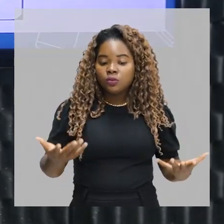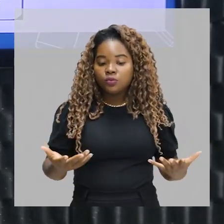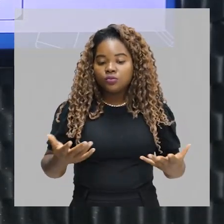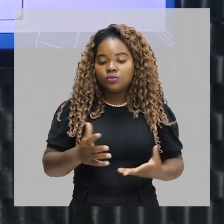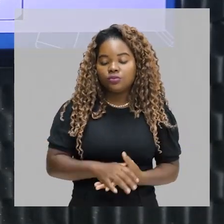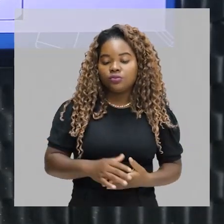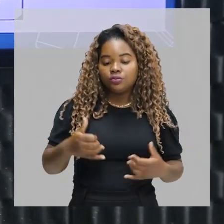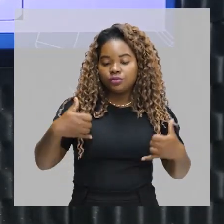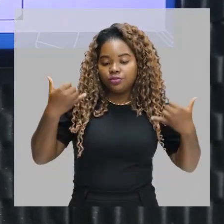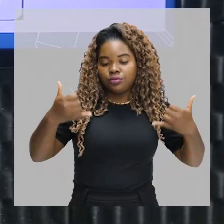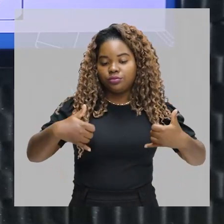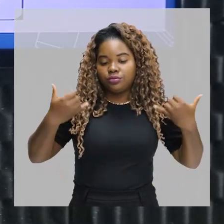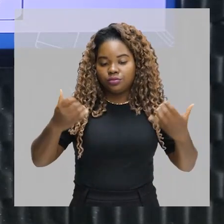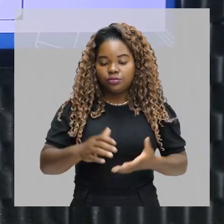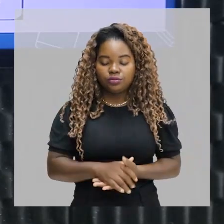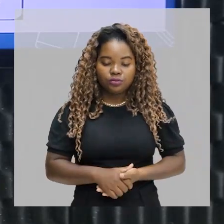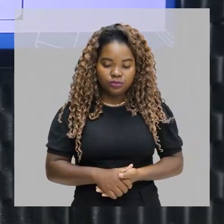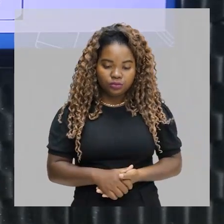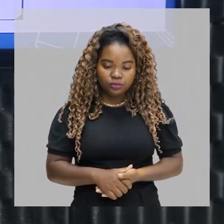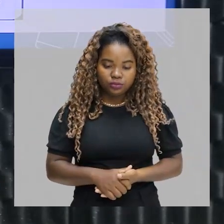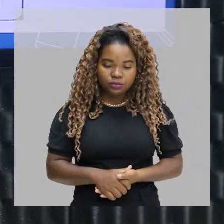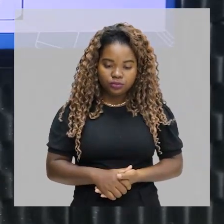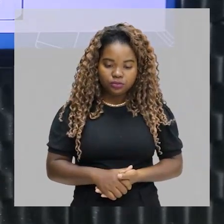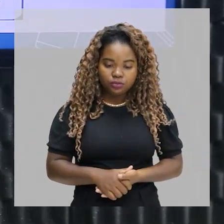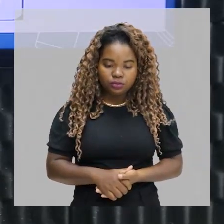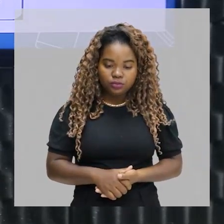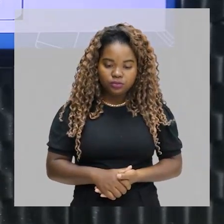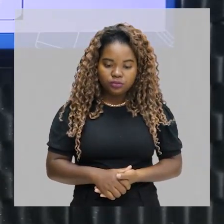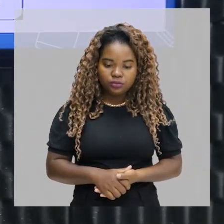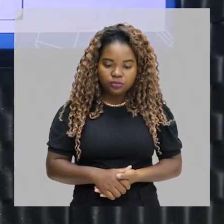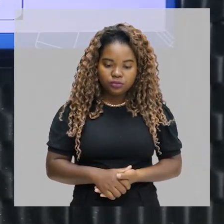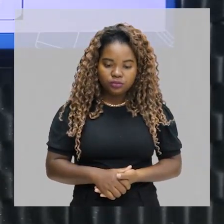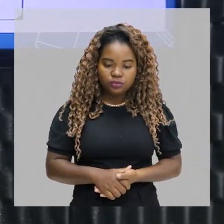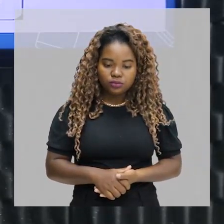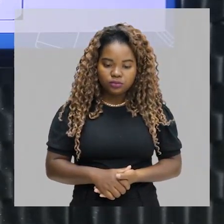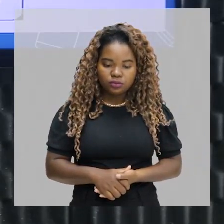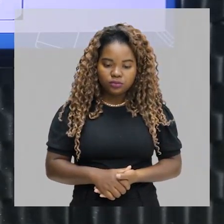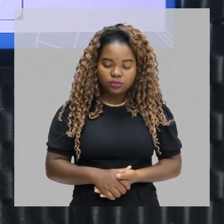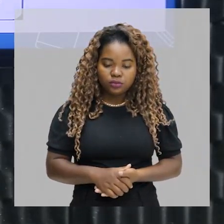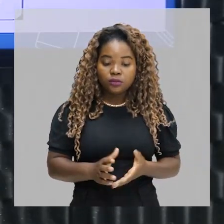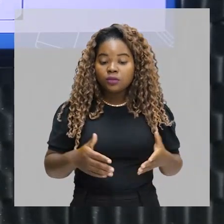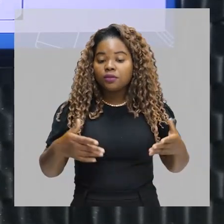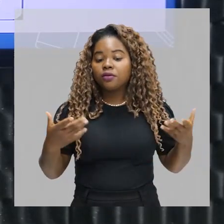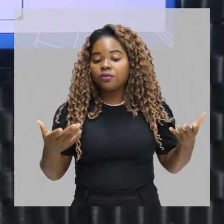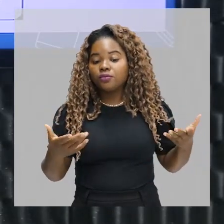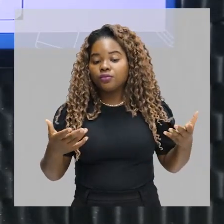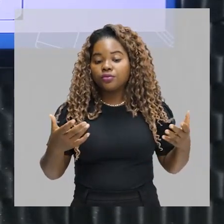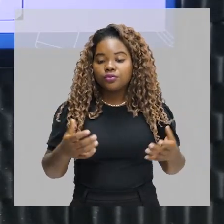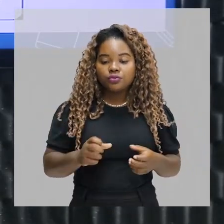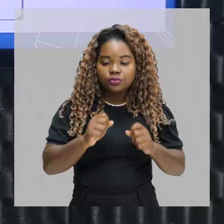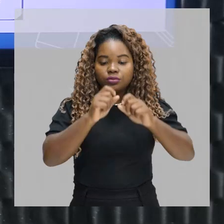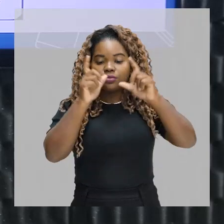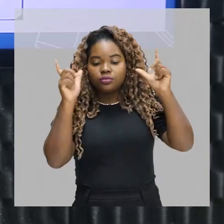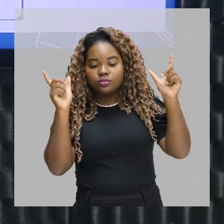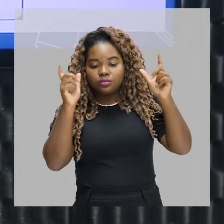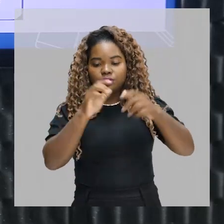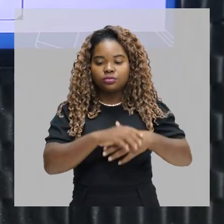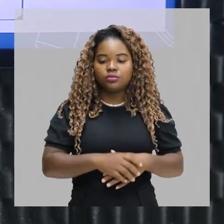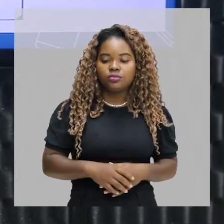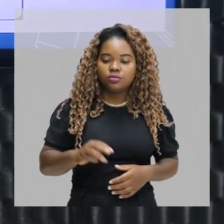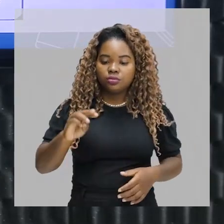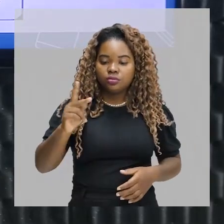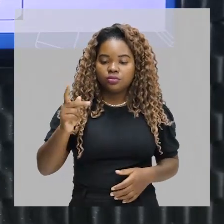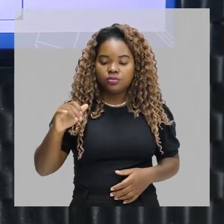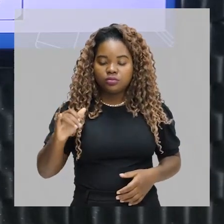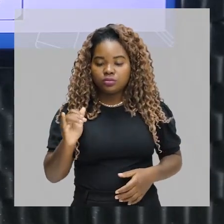aniversário? When did you get up? Quando você acorda ou quando você levanta, tá? Why? Por